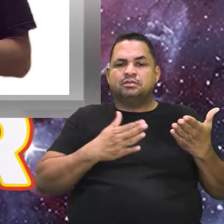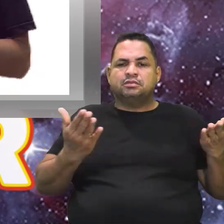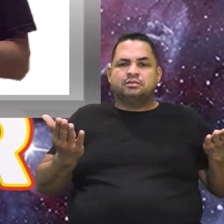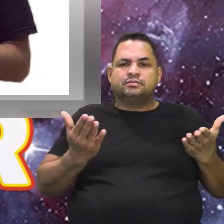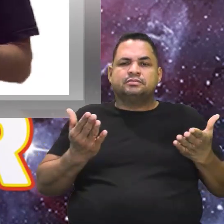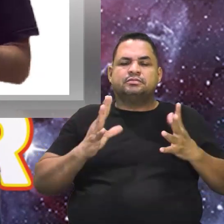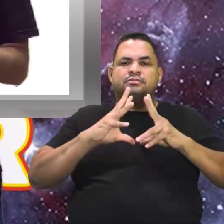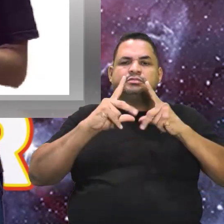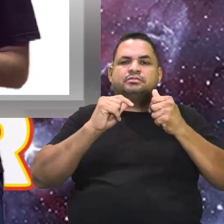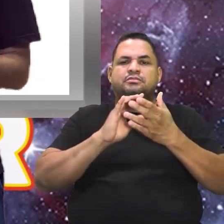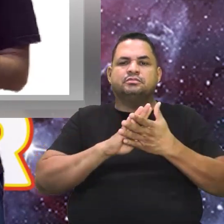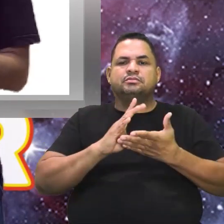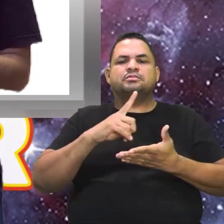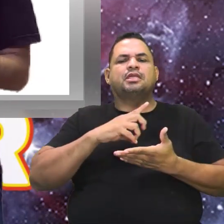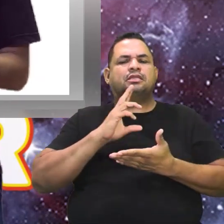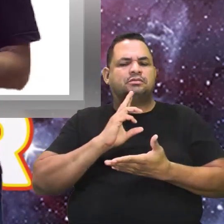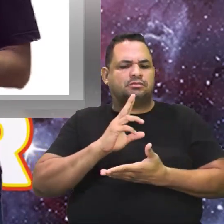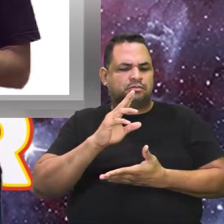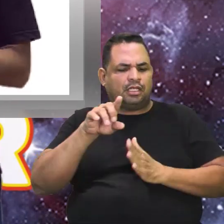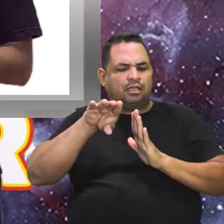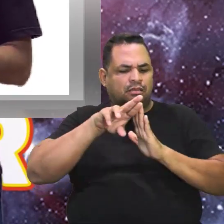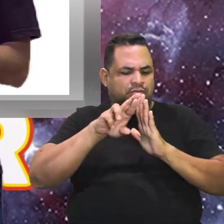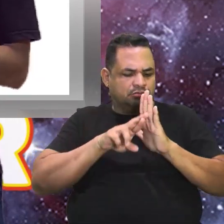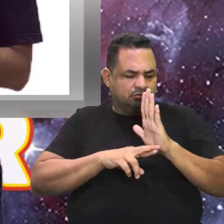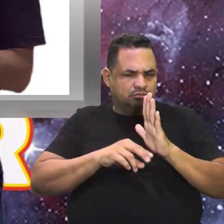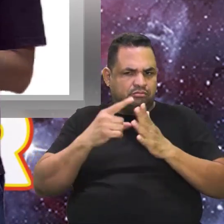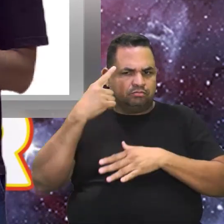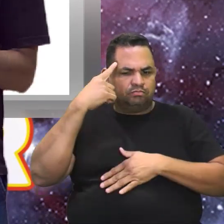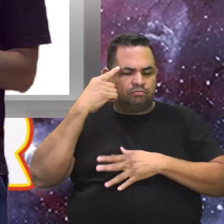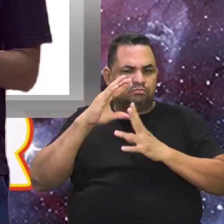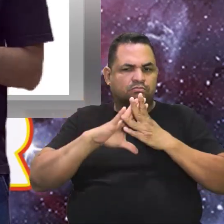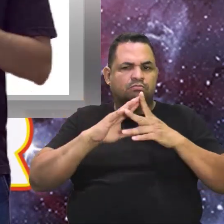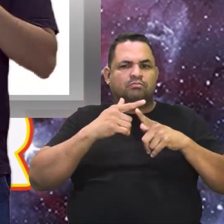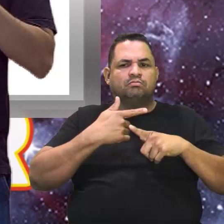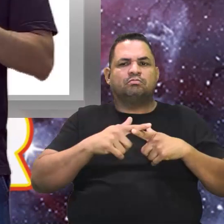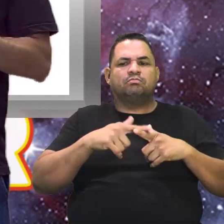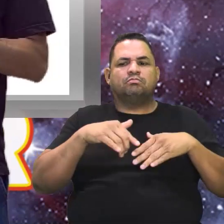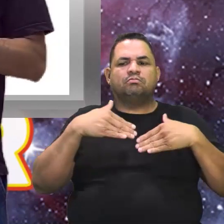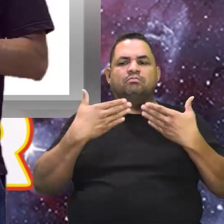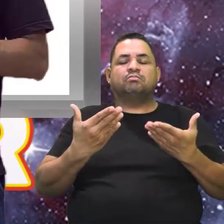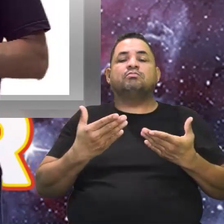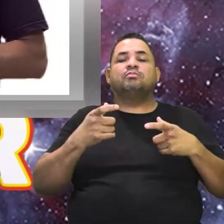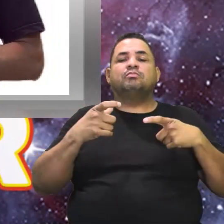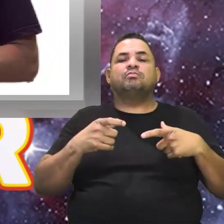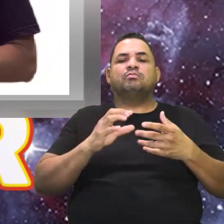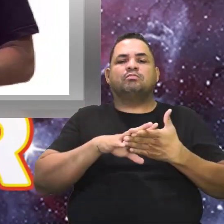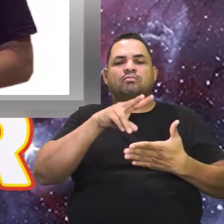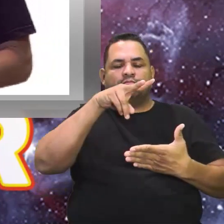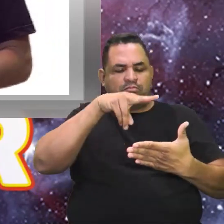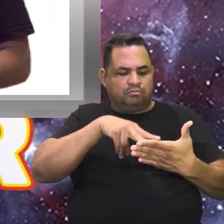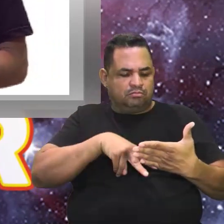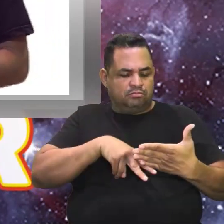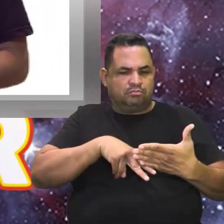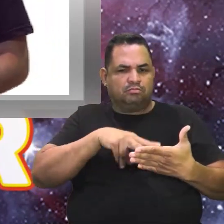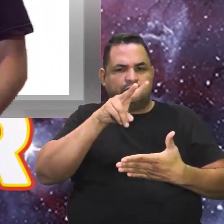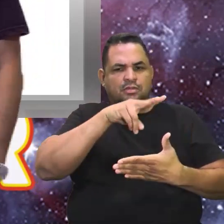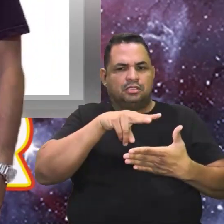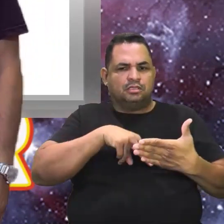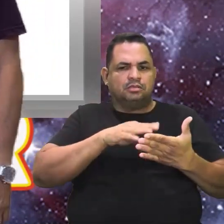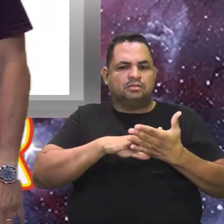eles e todas seguem a mesma linha de raciocínio. O grande problema está aonde? Leitura